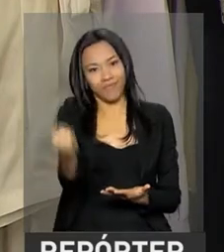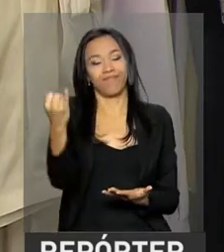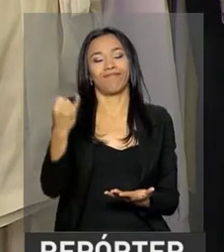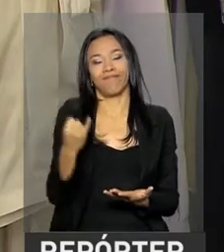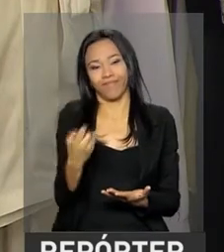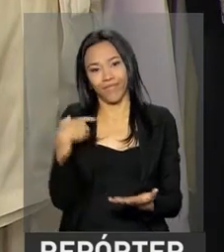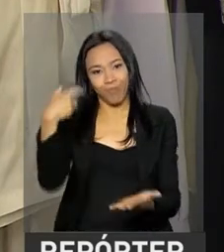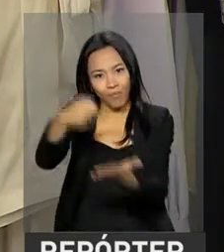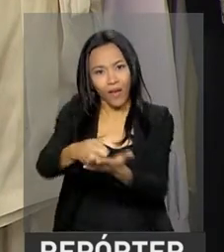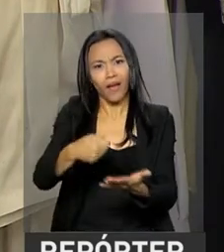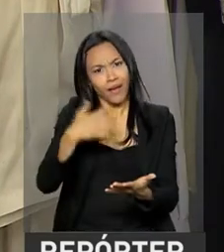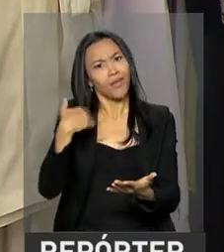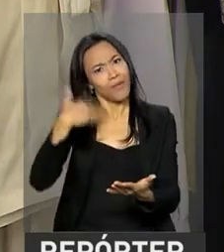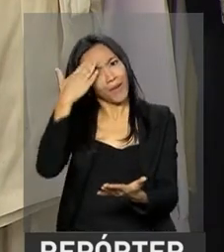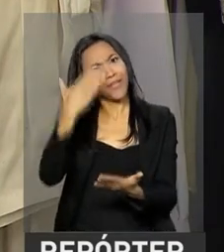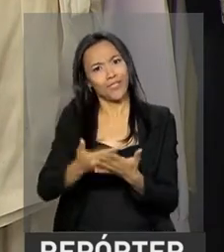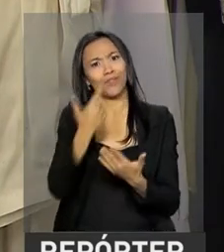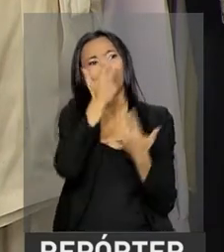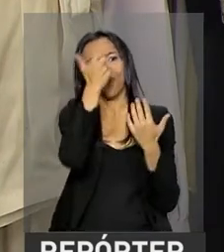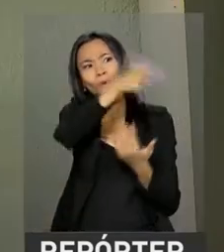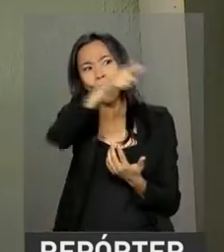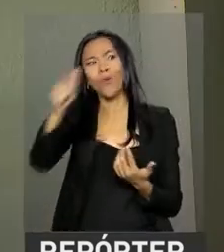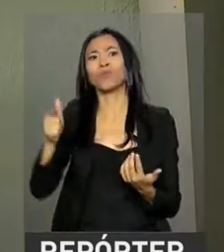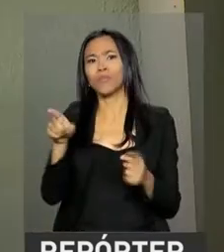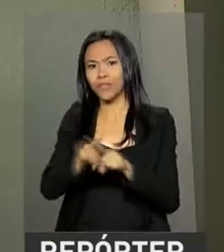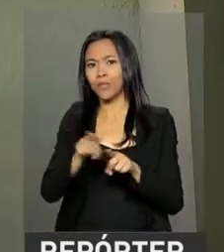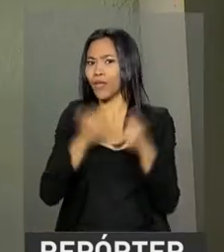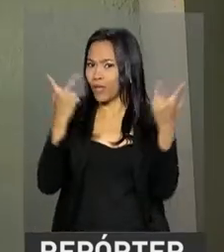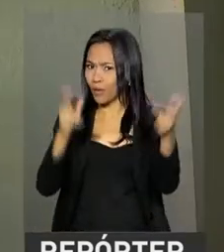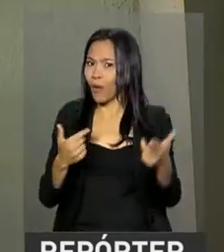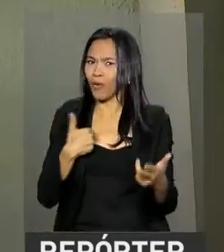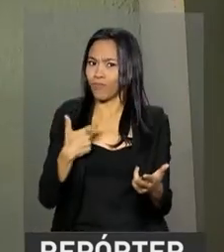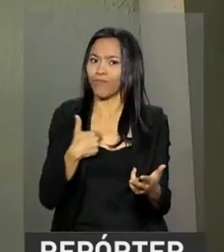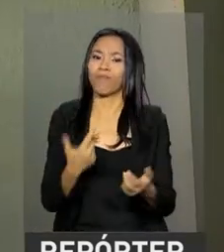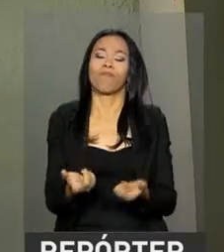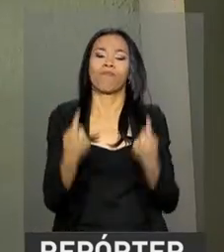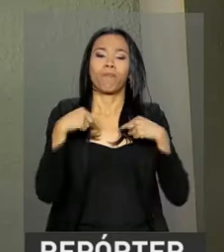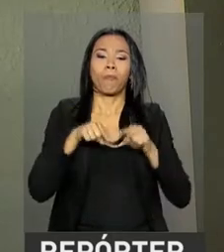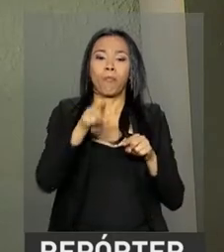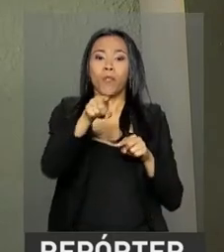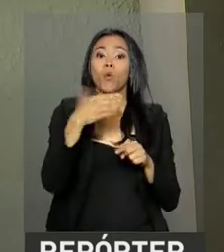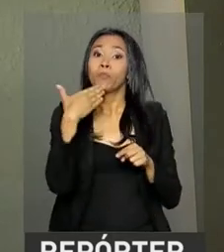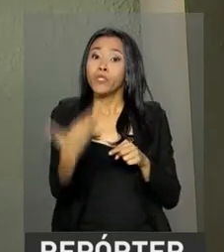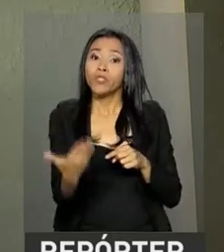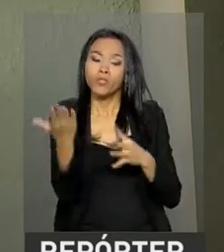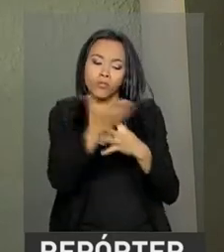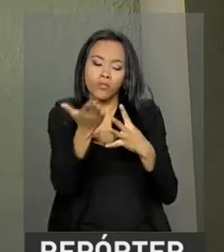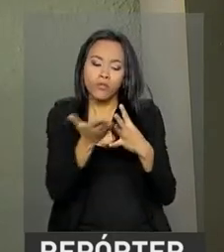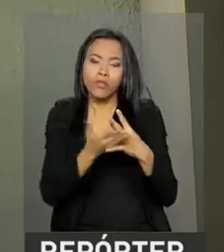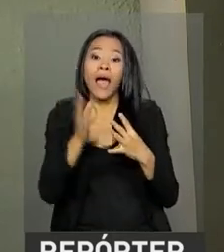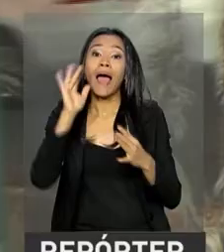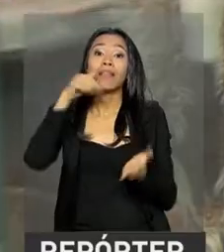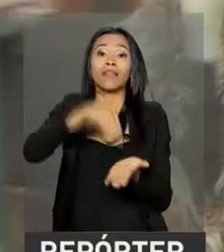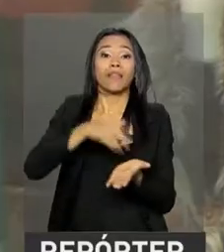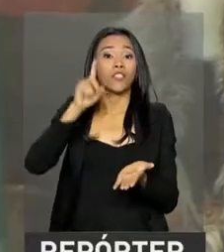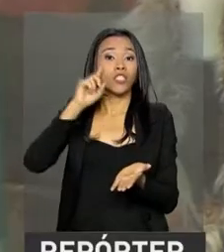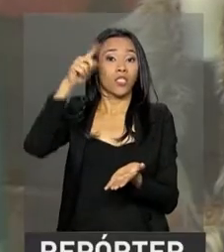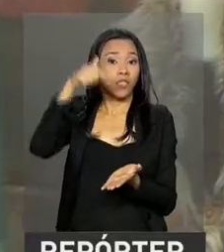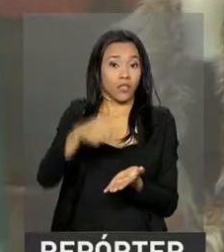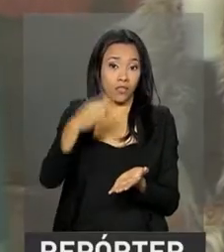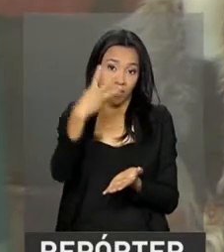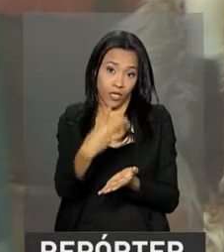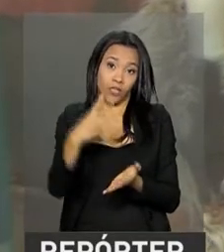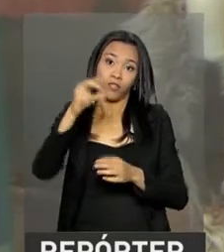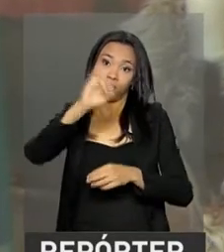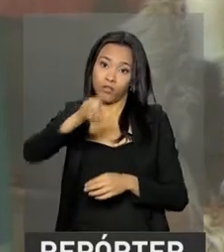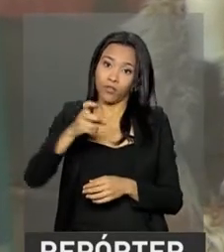e creio que para outros que estão na mesma situação o pedido de parcelamento pode ser feito a partir de 3 de julho eo prazo vai até